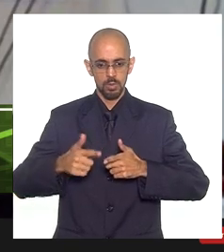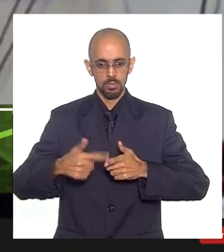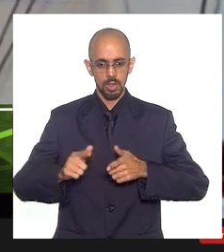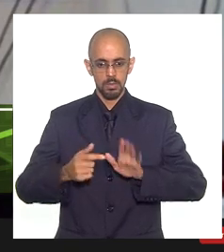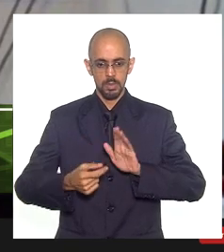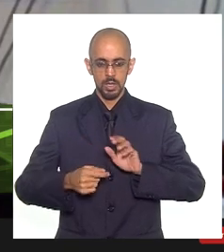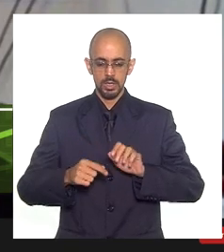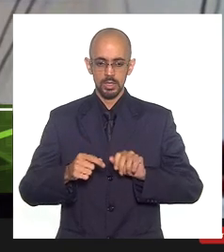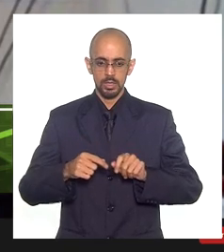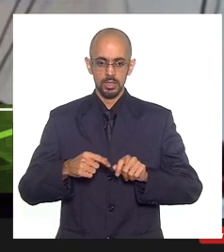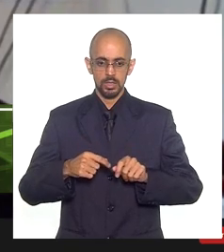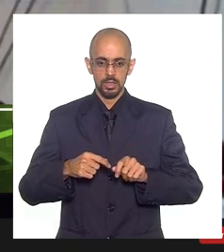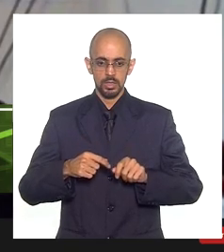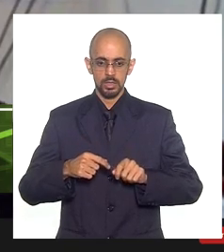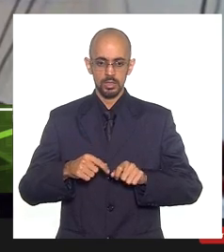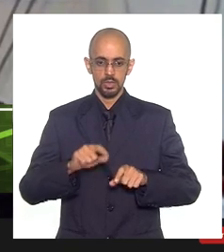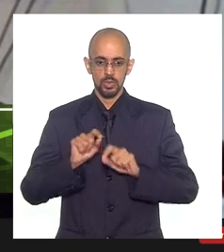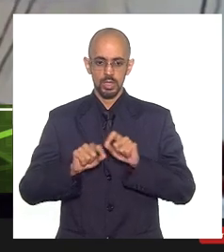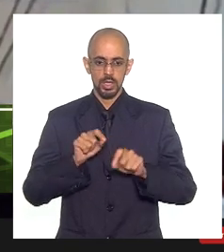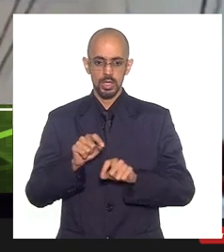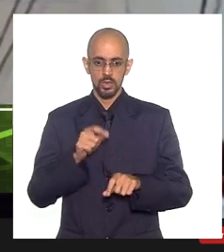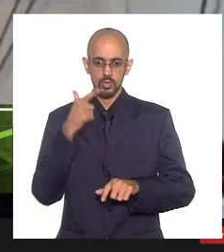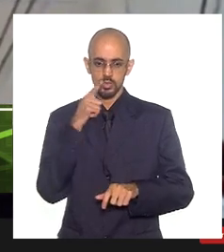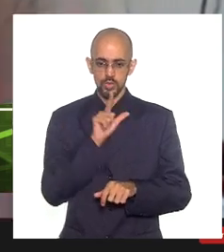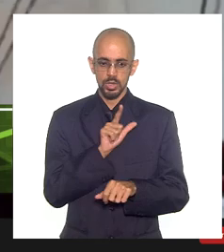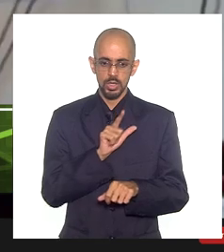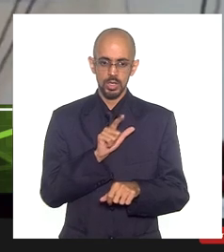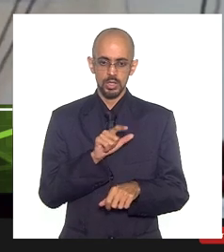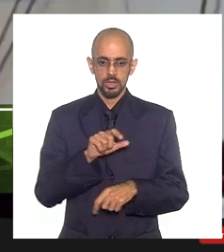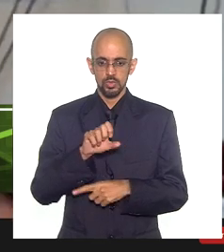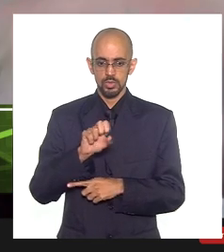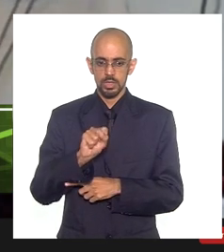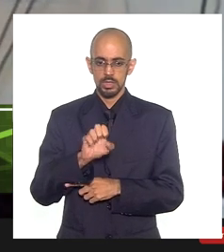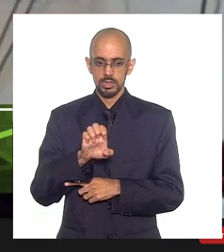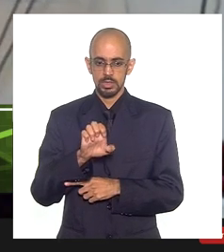ganhos dos profissionais de educação no âmbito da SEDUC